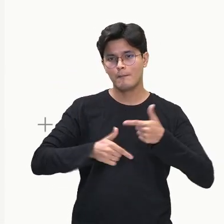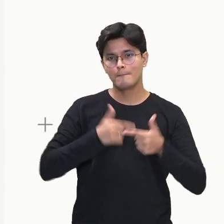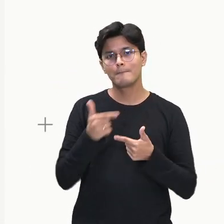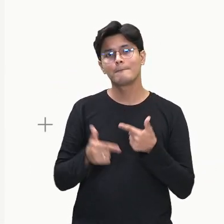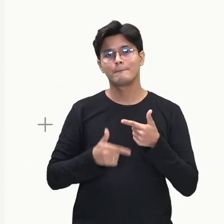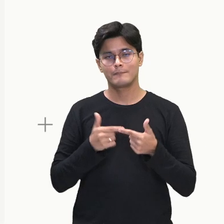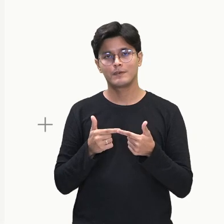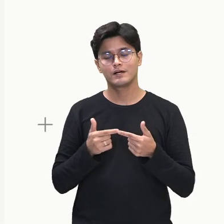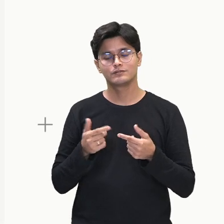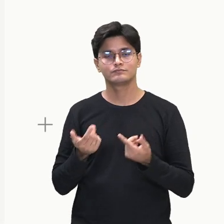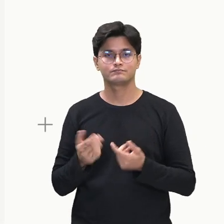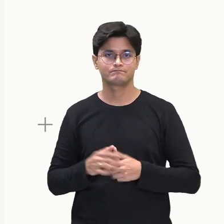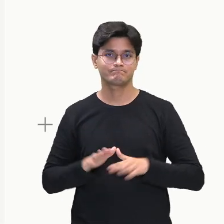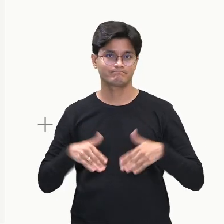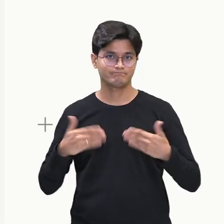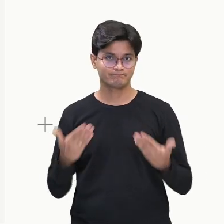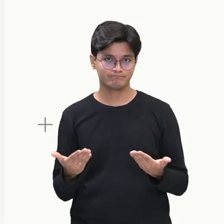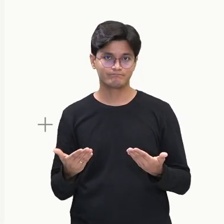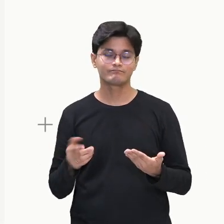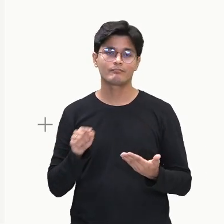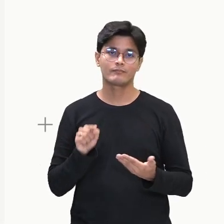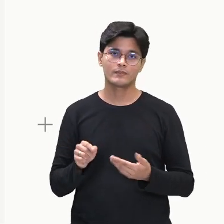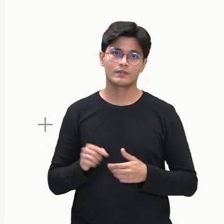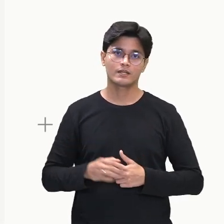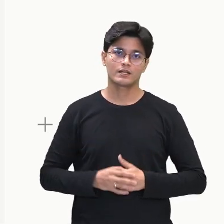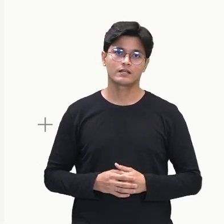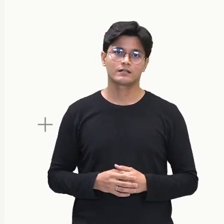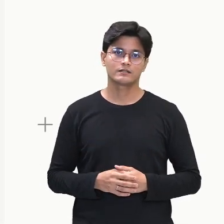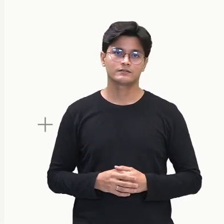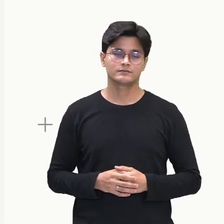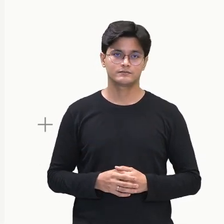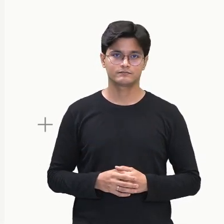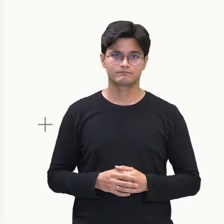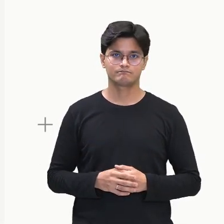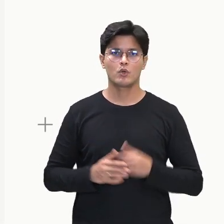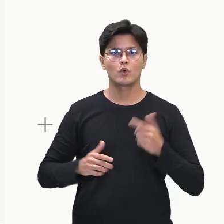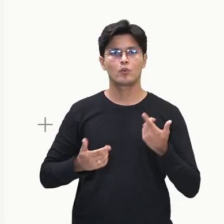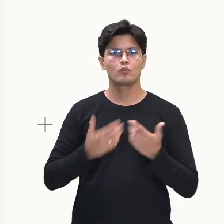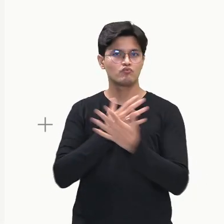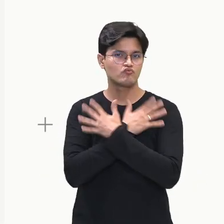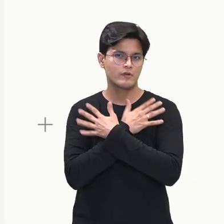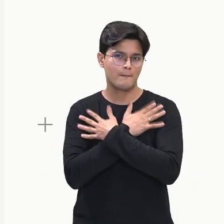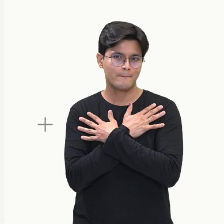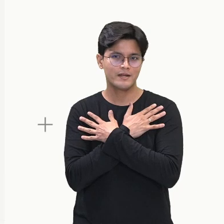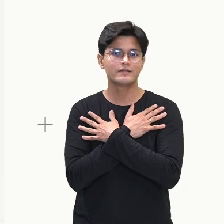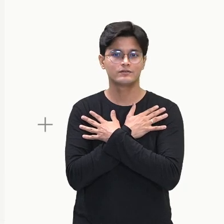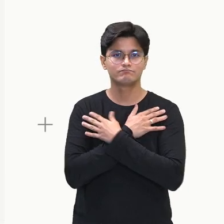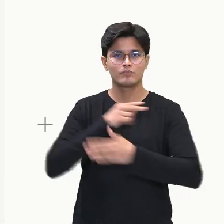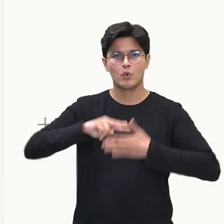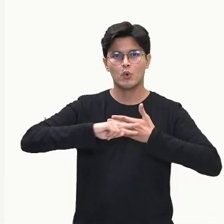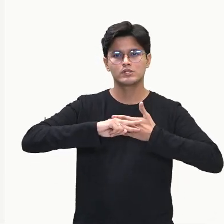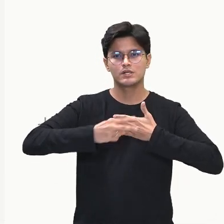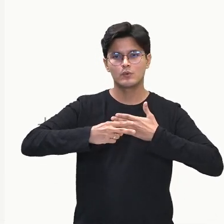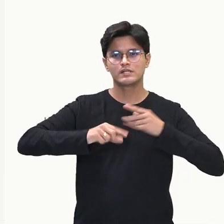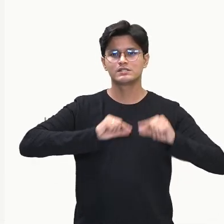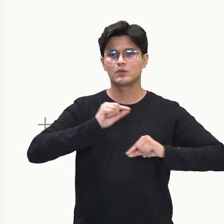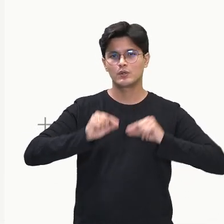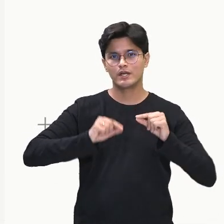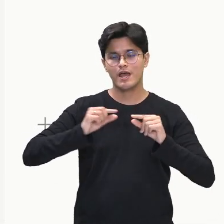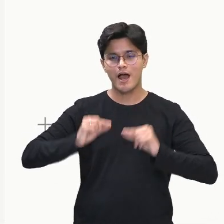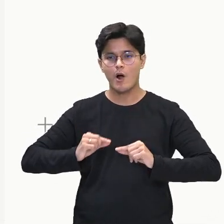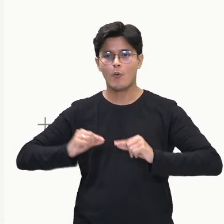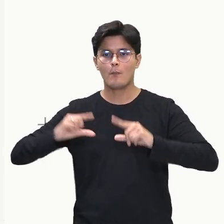nas cidades intensifica a desigualdade social. Então, intensificando essa